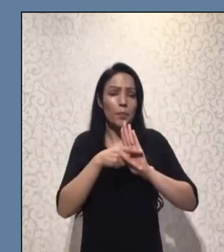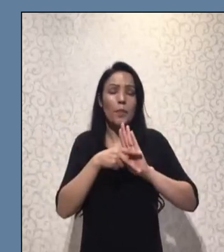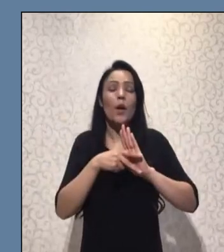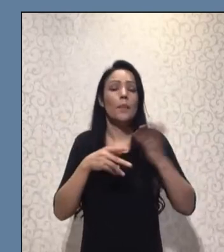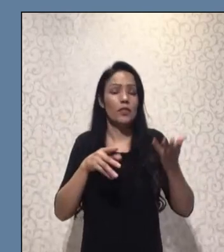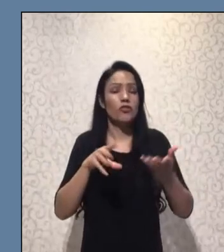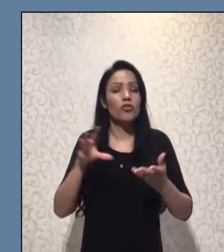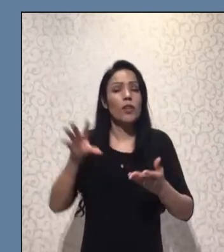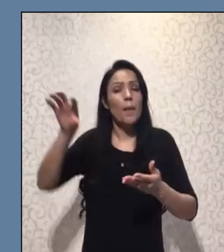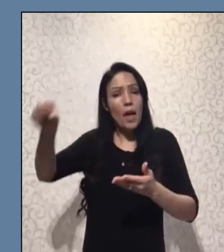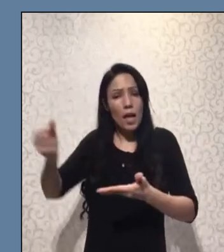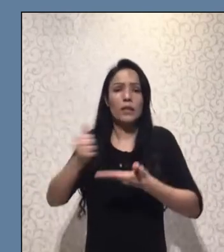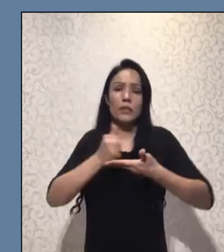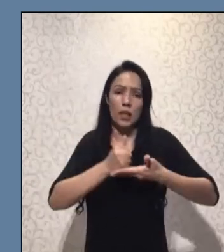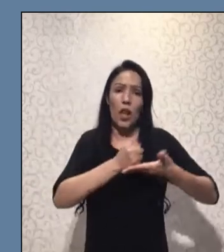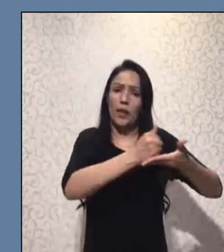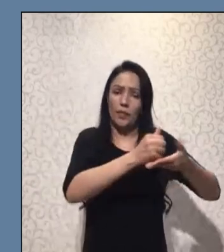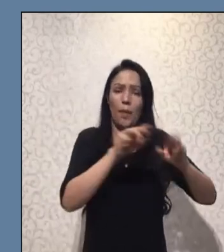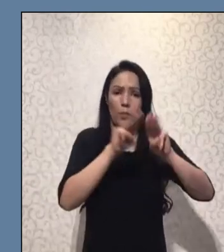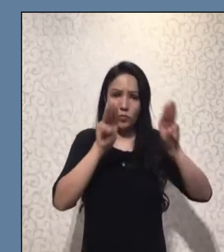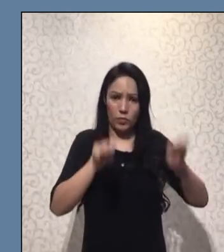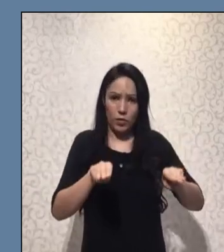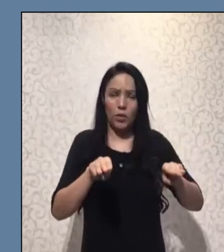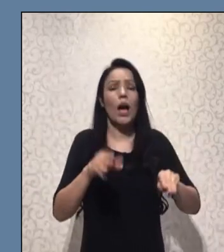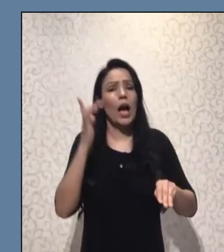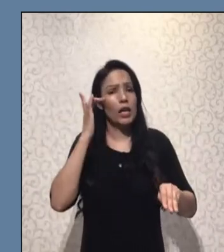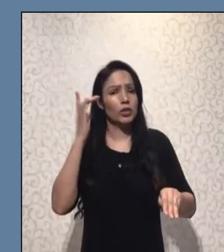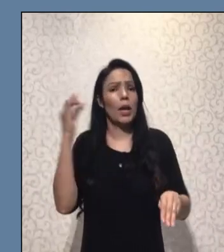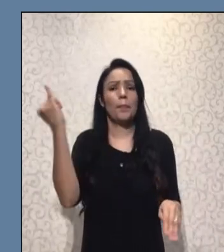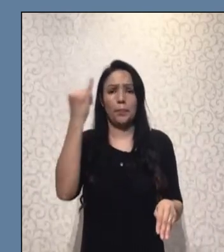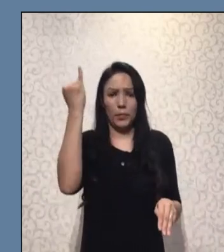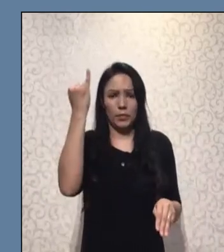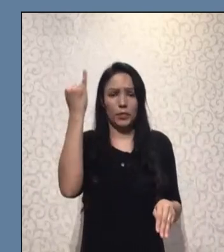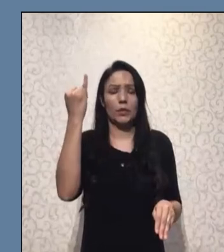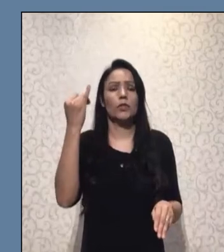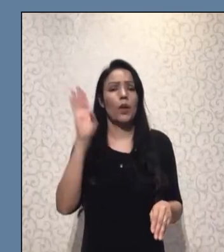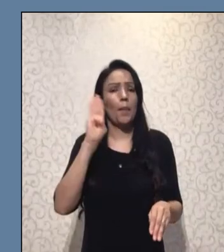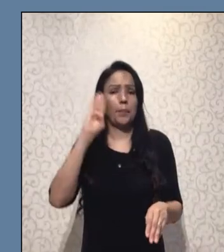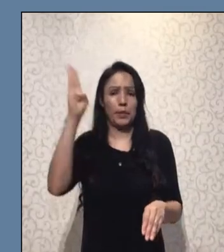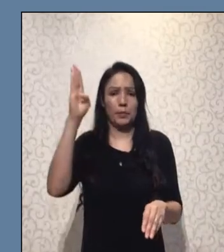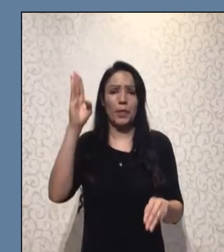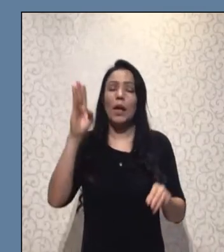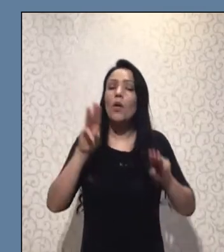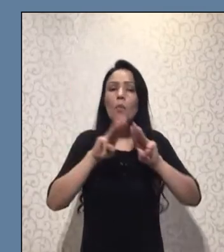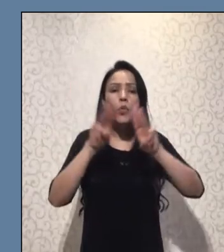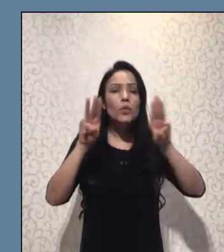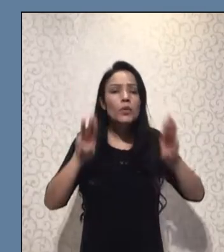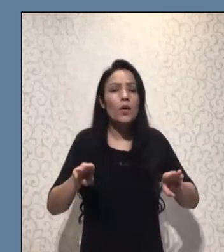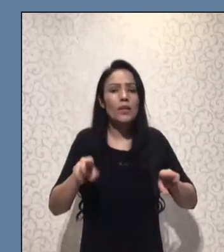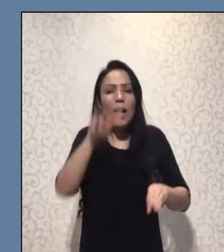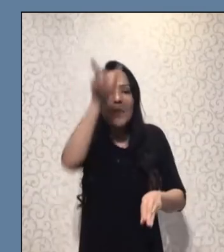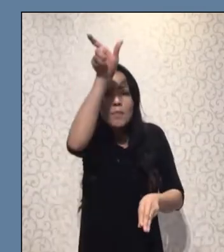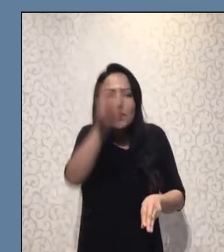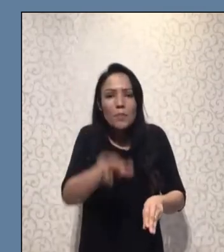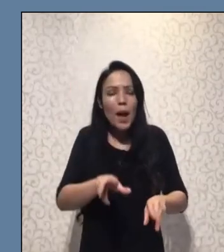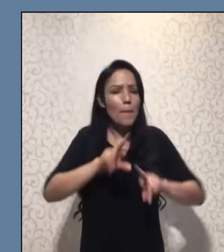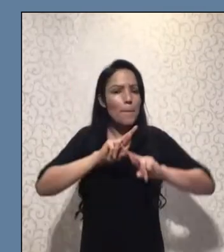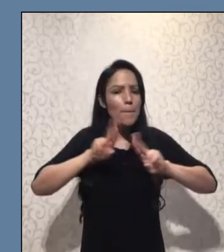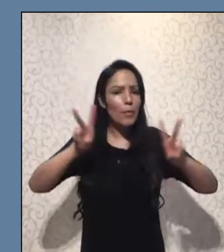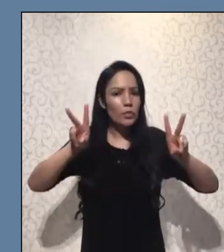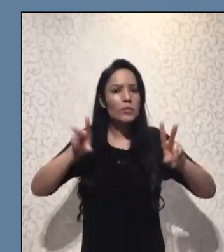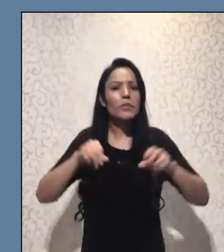acho assim, fundamental. Isso muda a cara do museu, né? De fato, é aquilo que ele vai